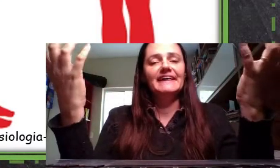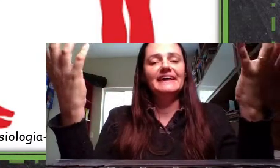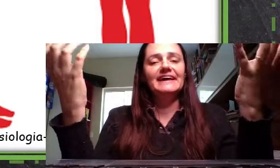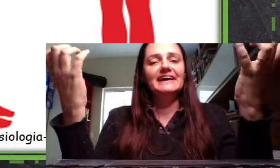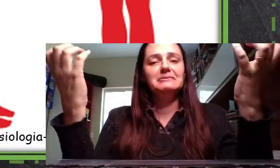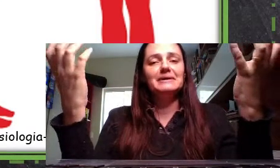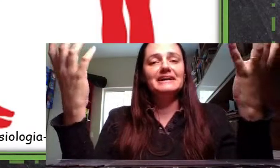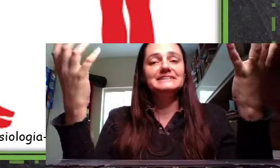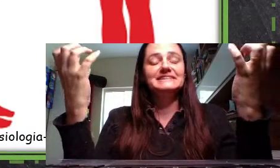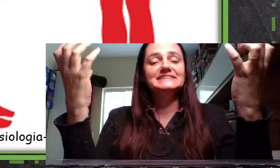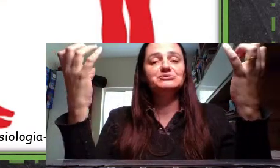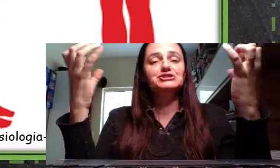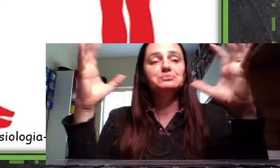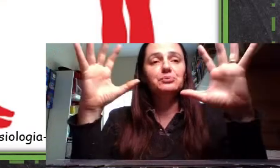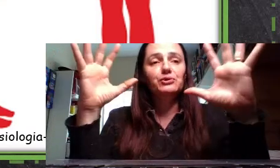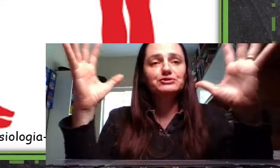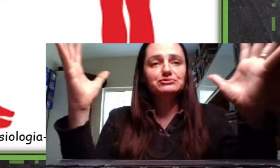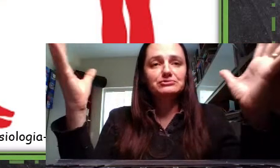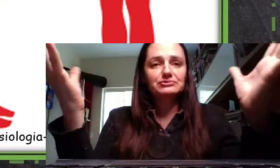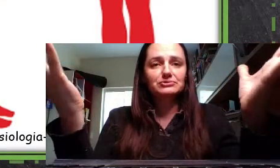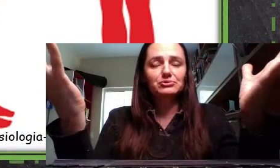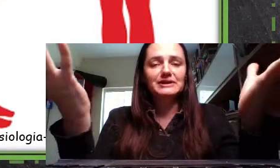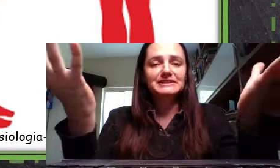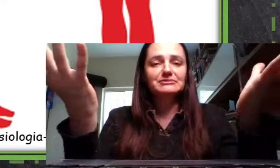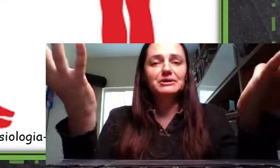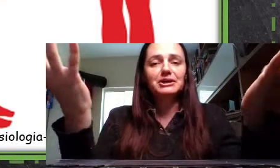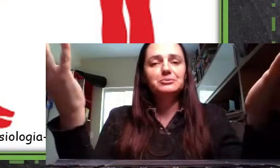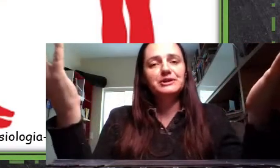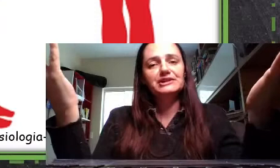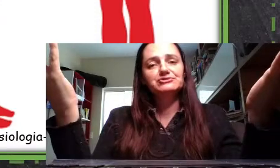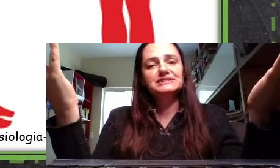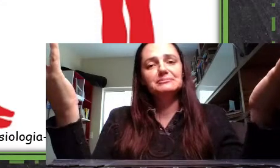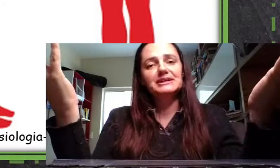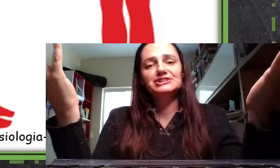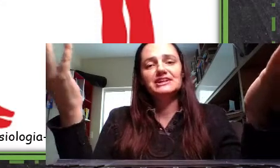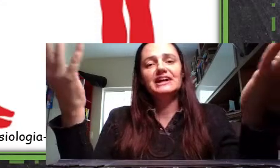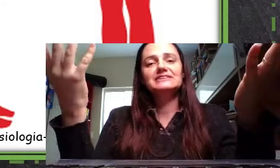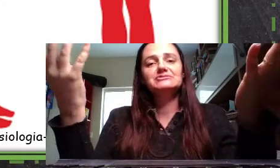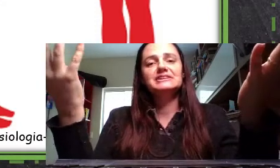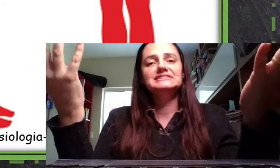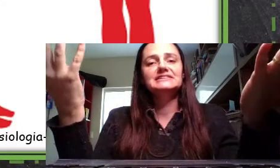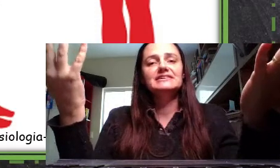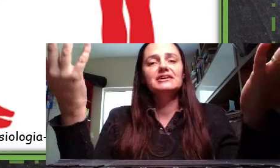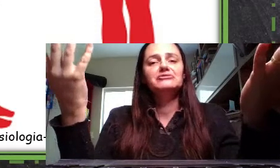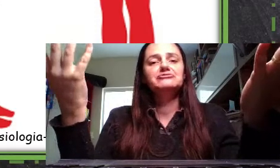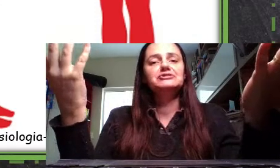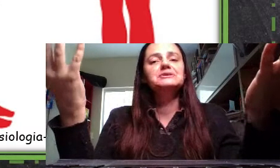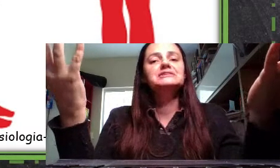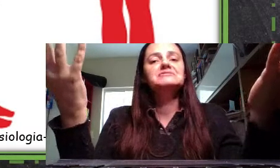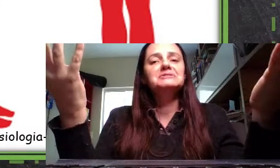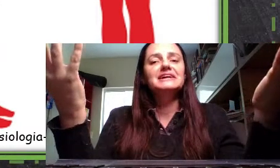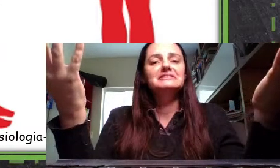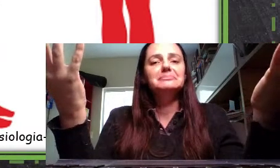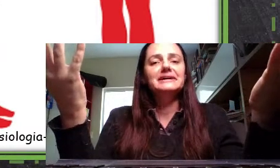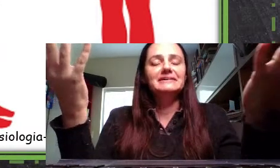tem mais tecido adiposo no quadril, porque é justamente a natureza